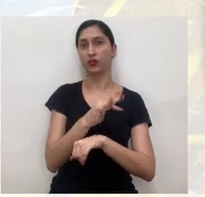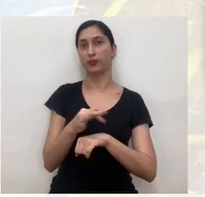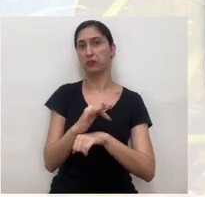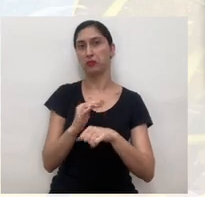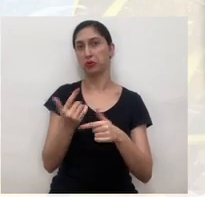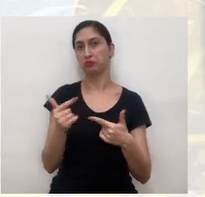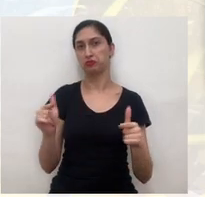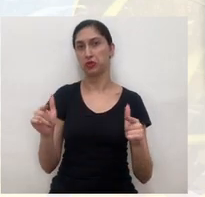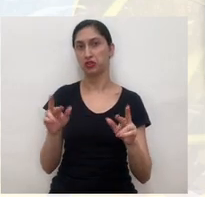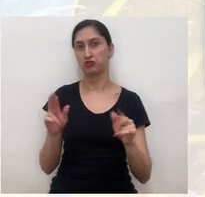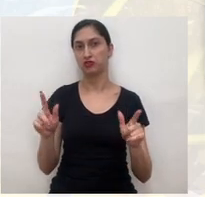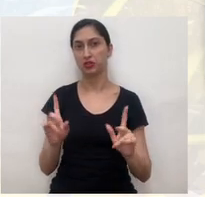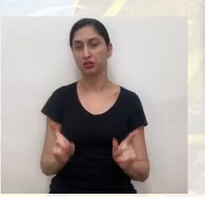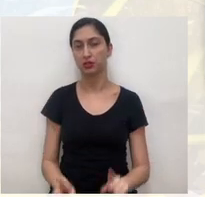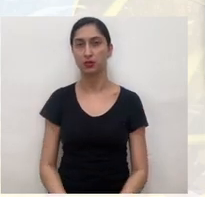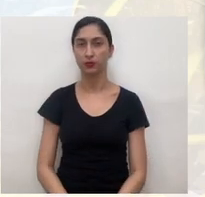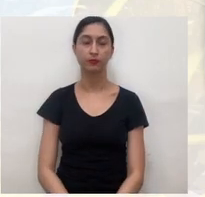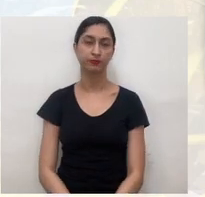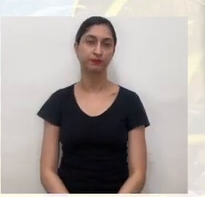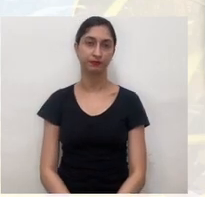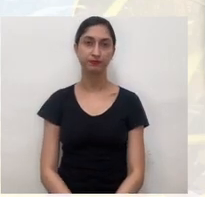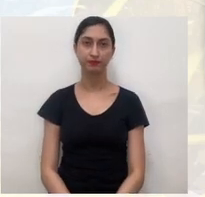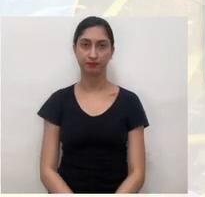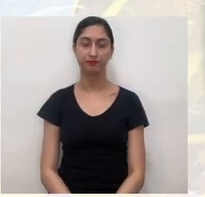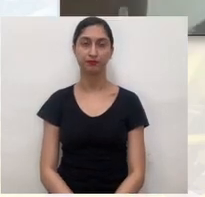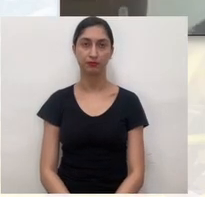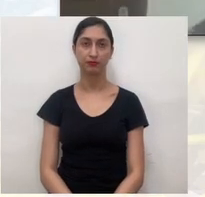vejo nenhuma diferença.